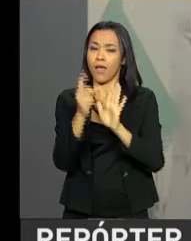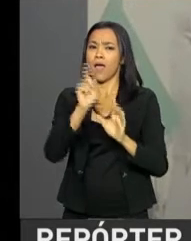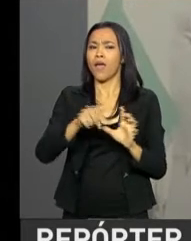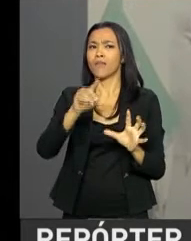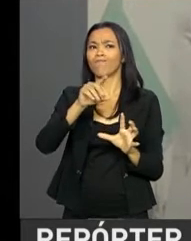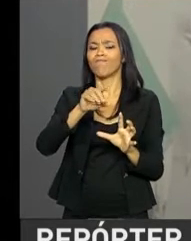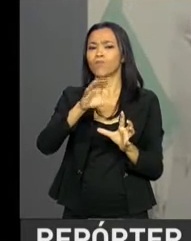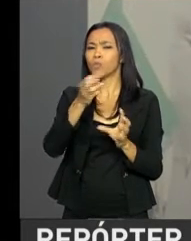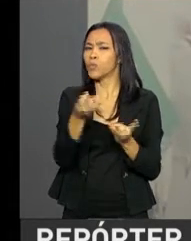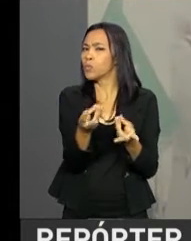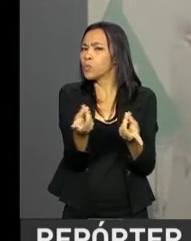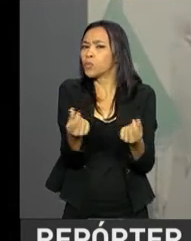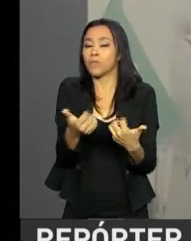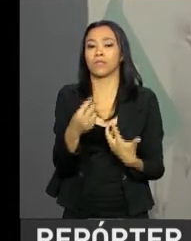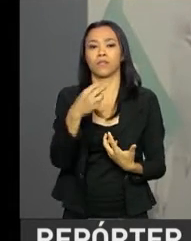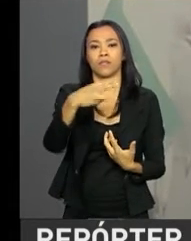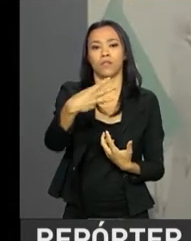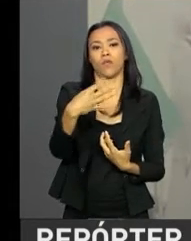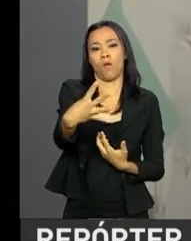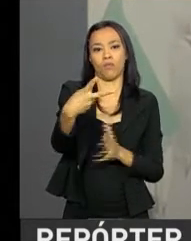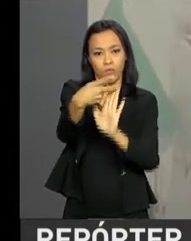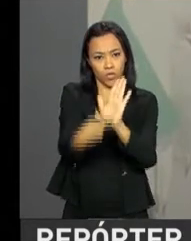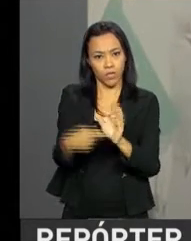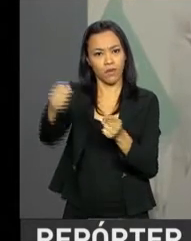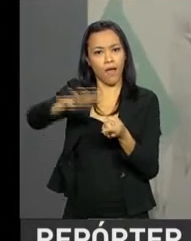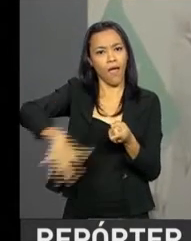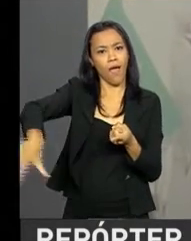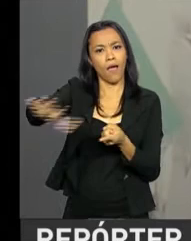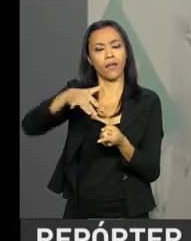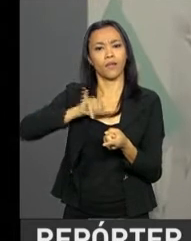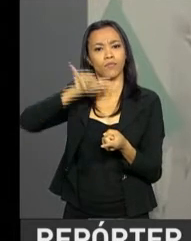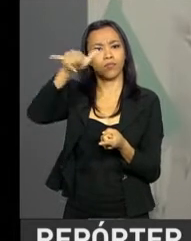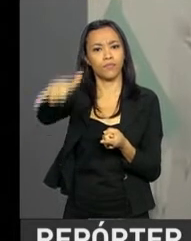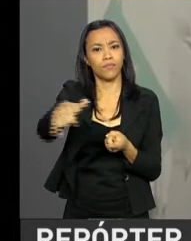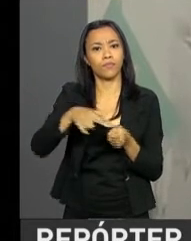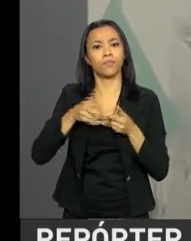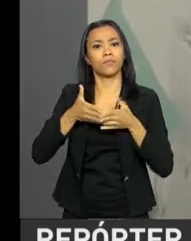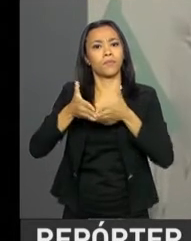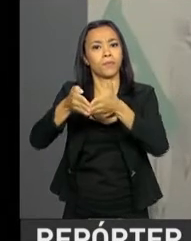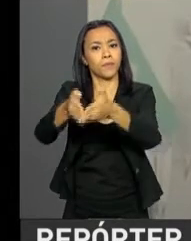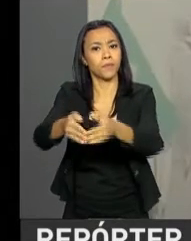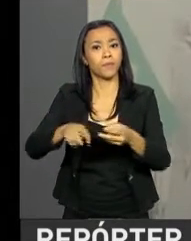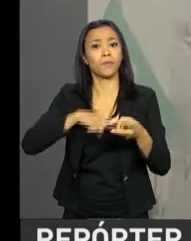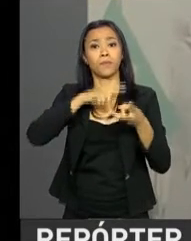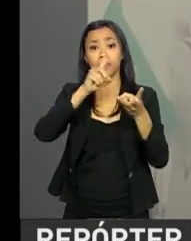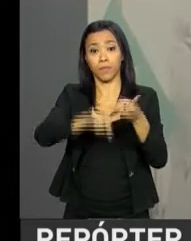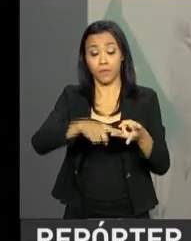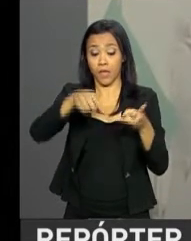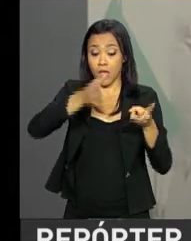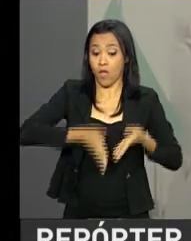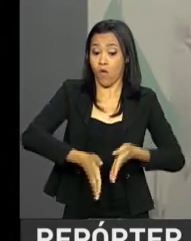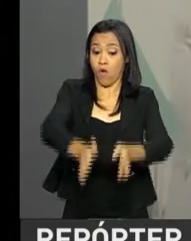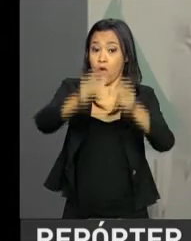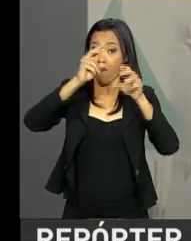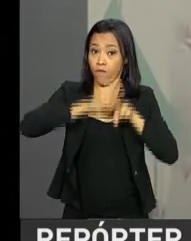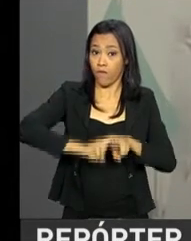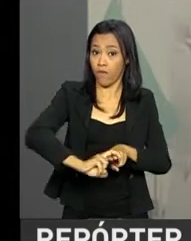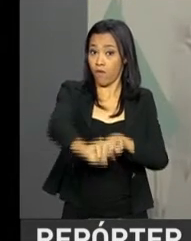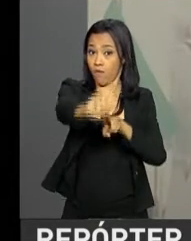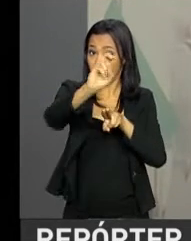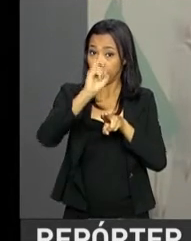34 projetos iniciais nas áreas de portos, aeroportos, rodovias,